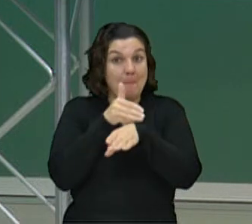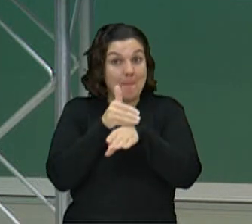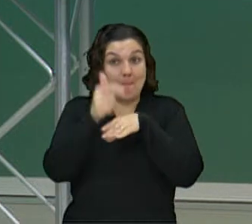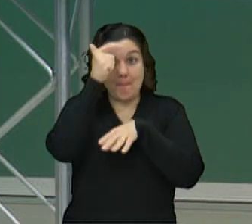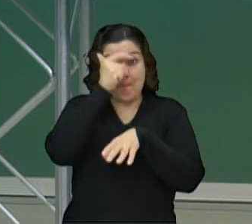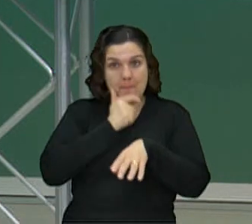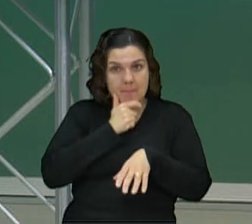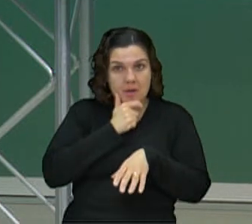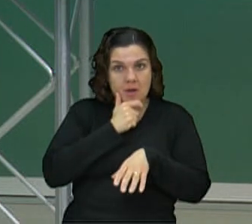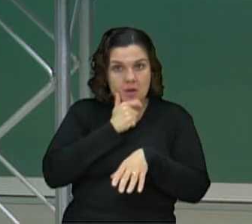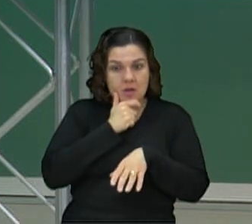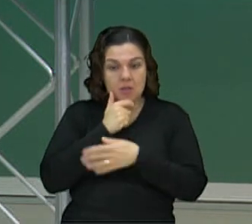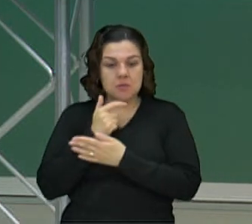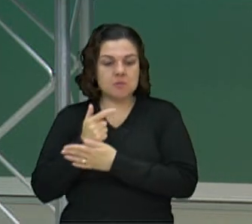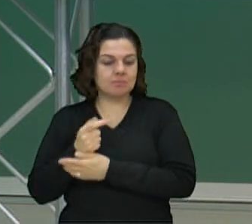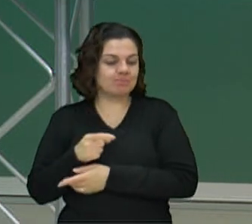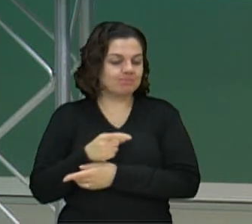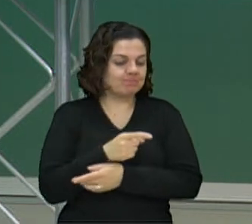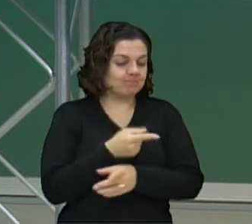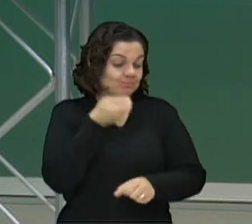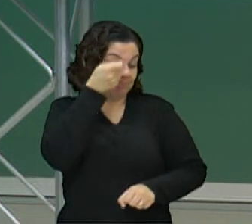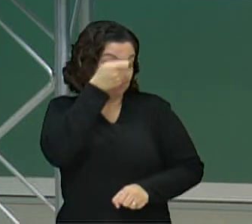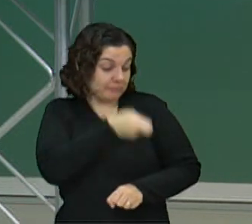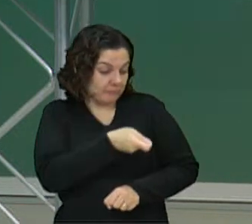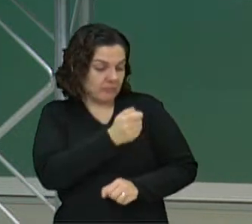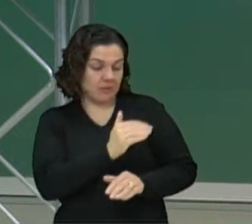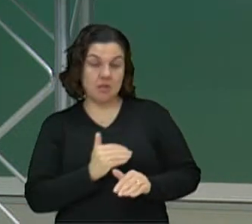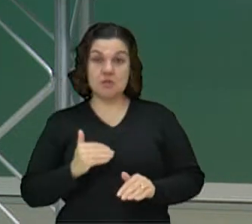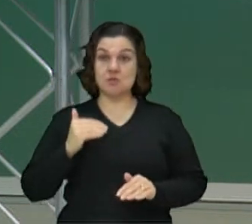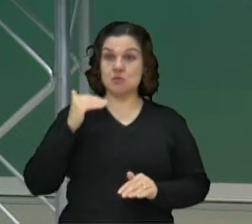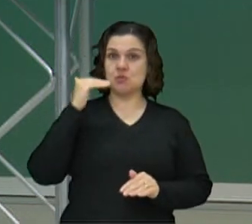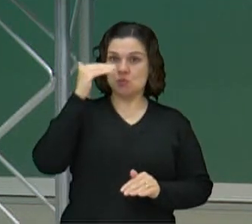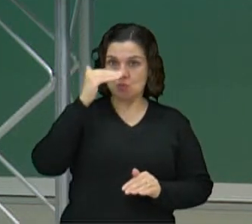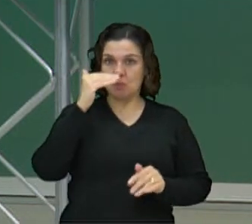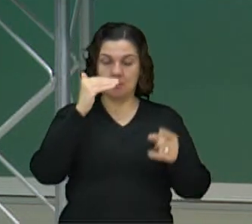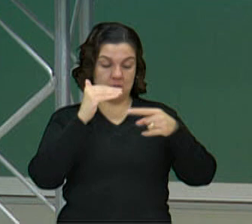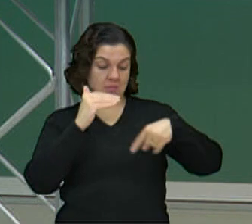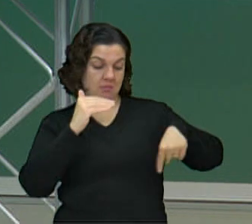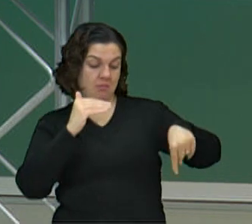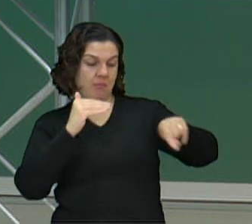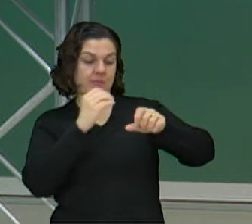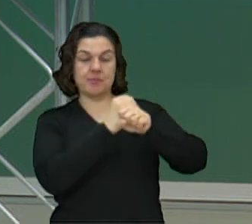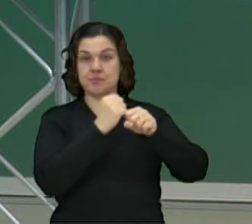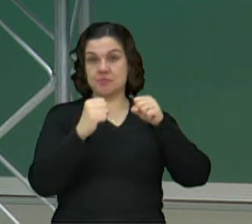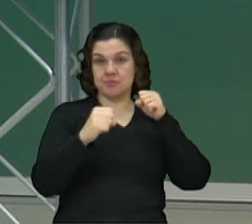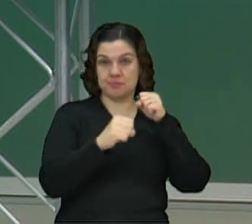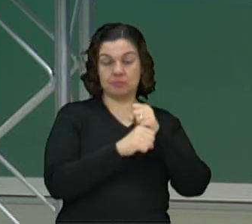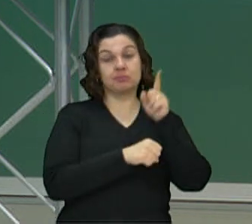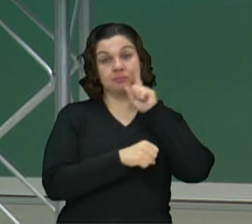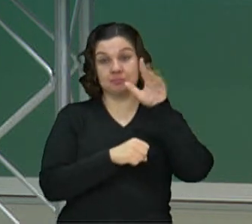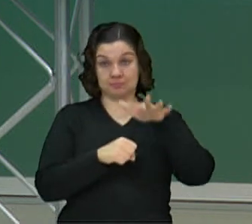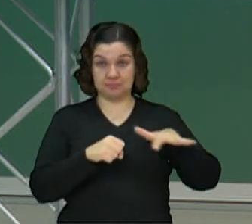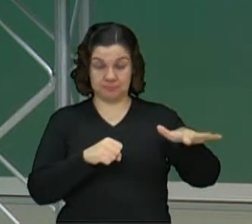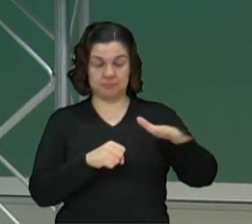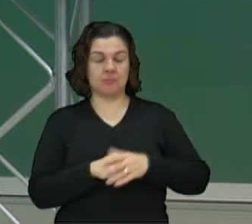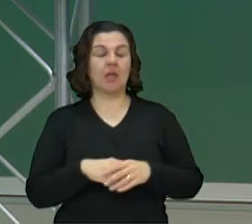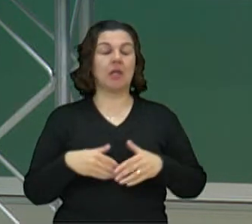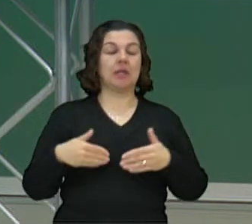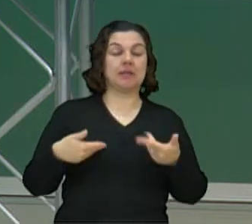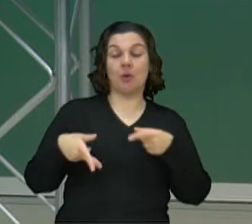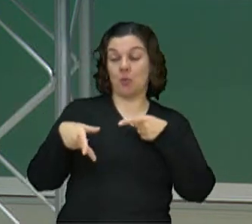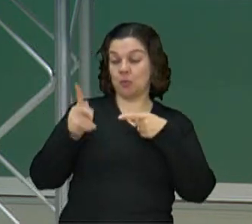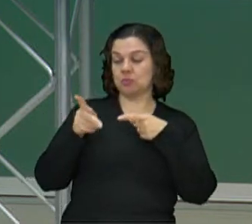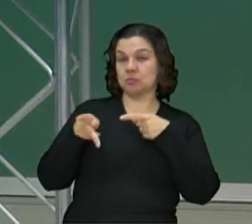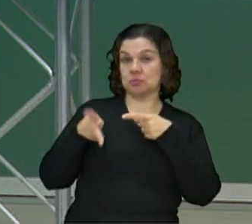brancos procuravam impor a sua superioridade a outros grupos sociais nos Estados Unidos. Então, Ku